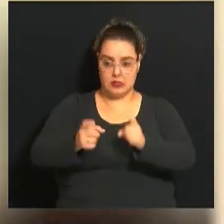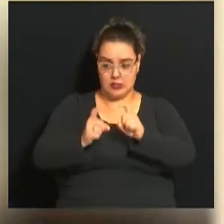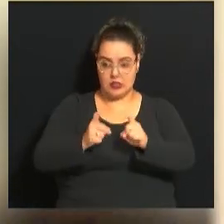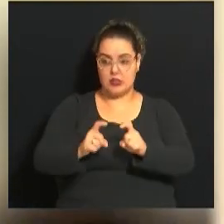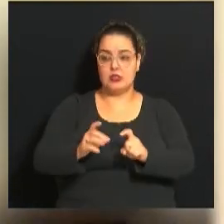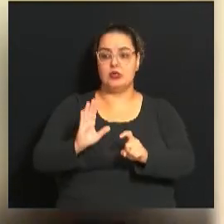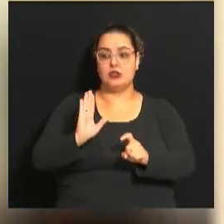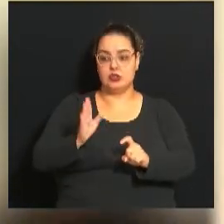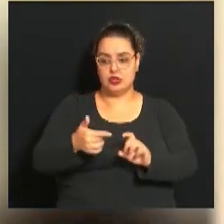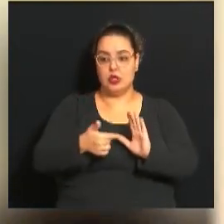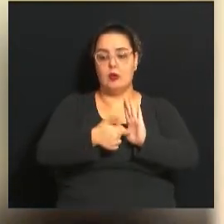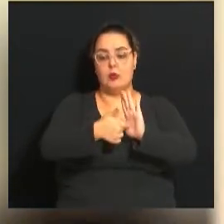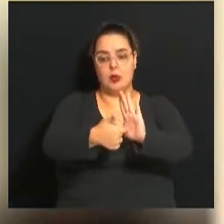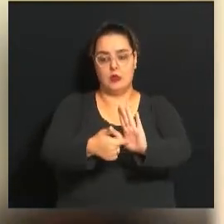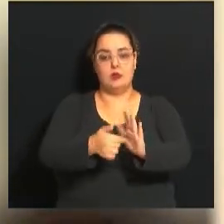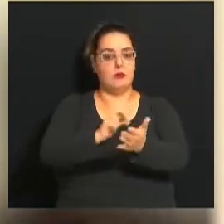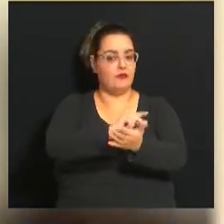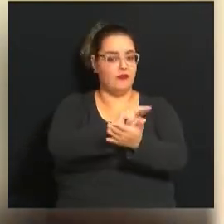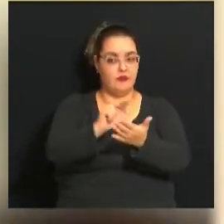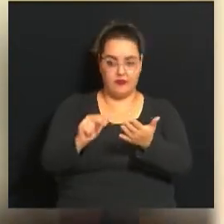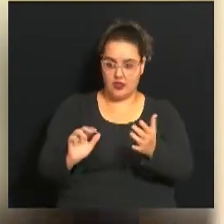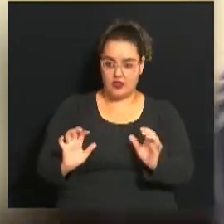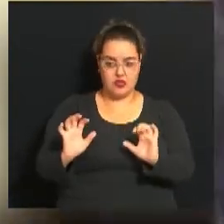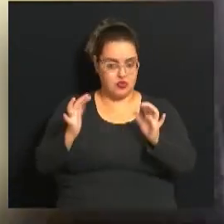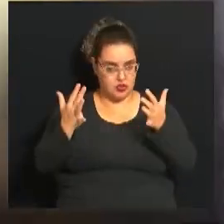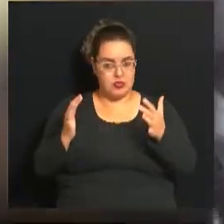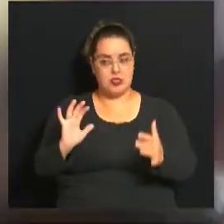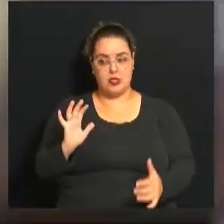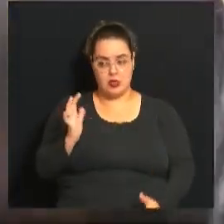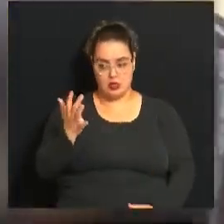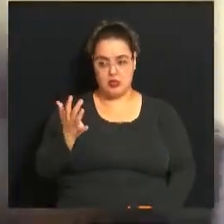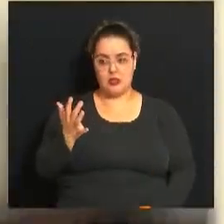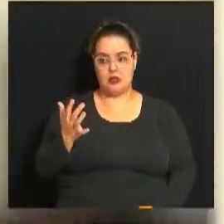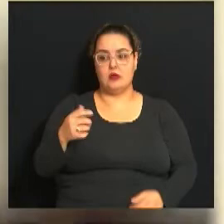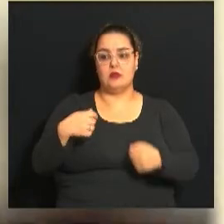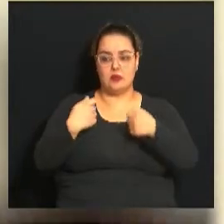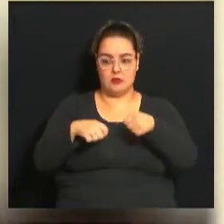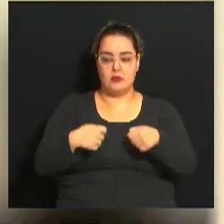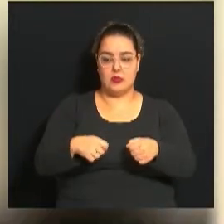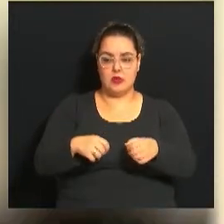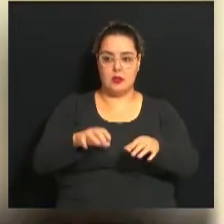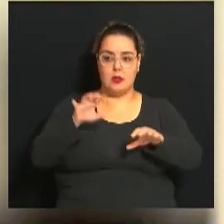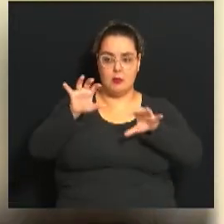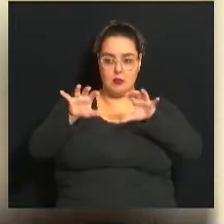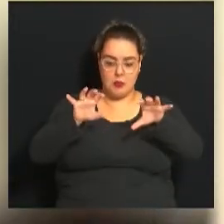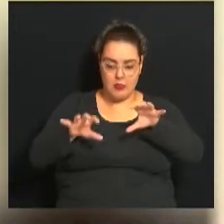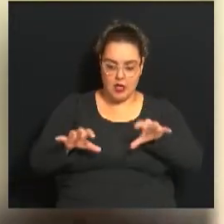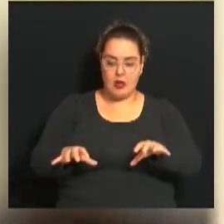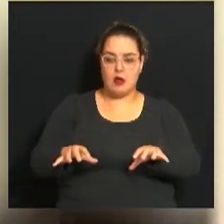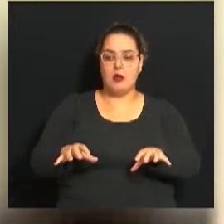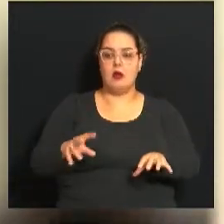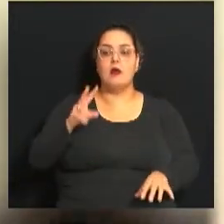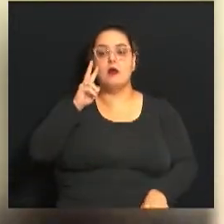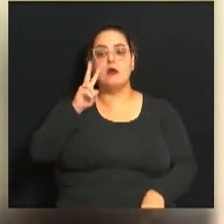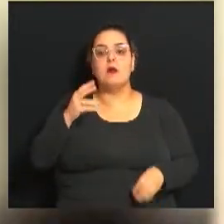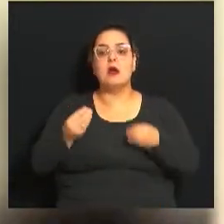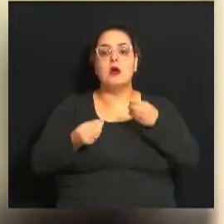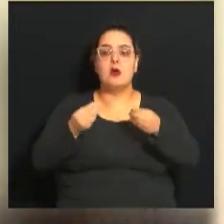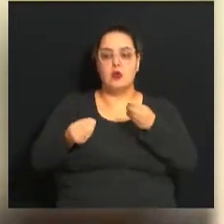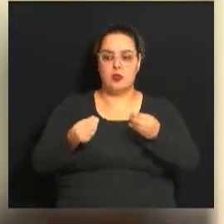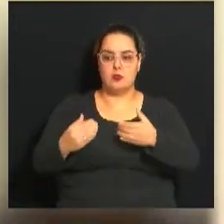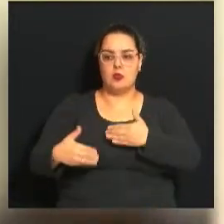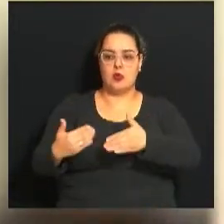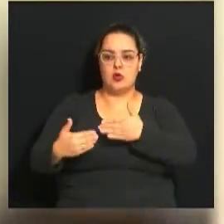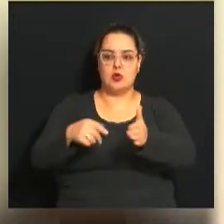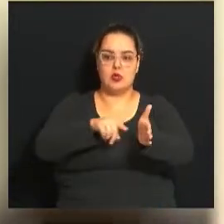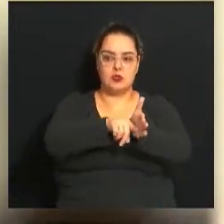apareceram uma série de eventos que aconteceram que a gente vai precisar mapear e ver como que está o processo de